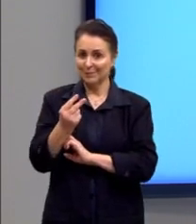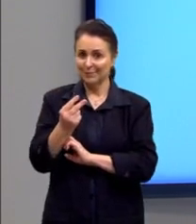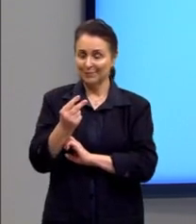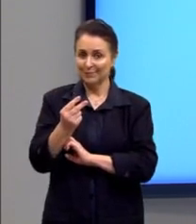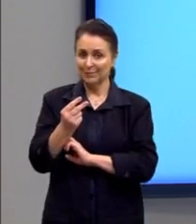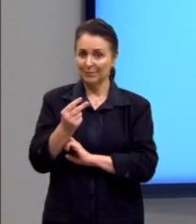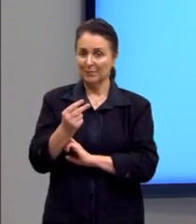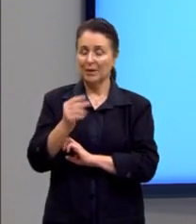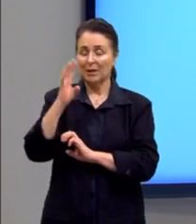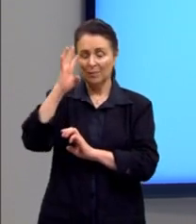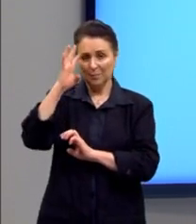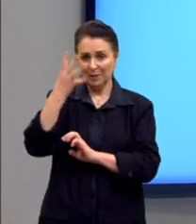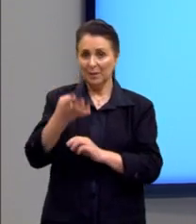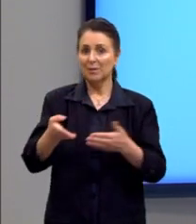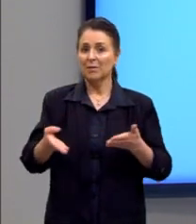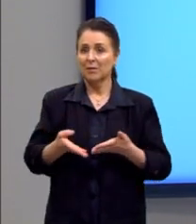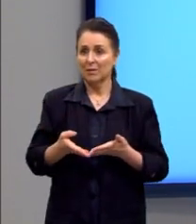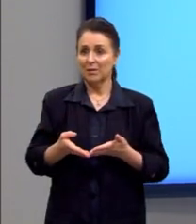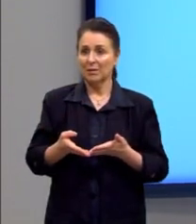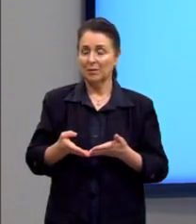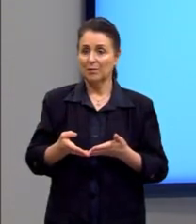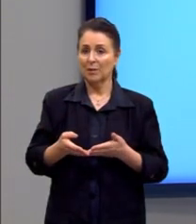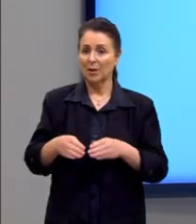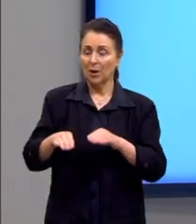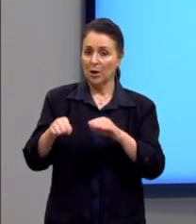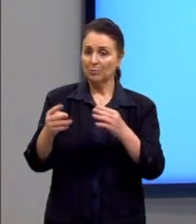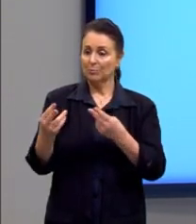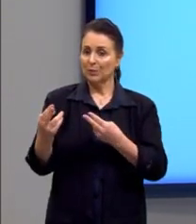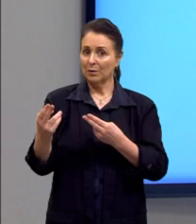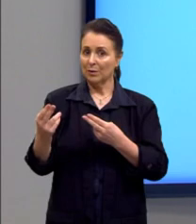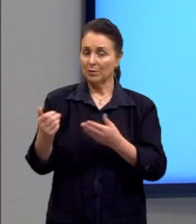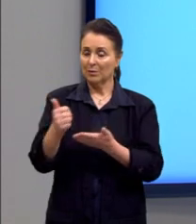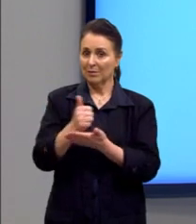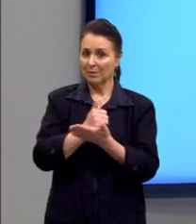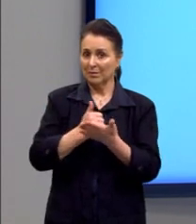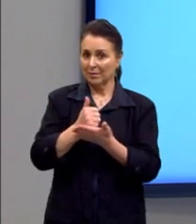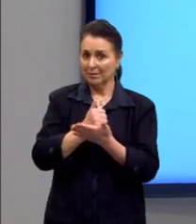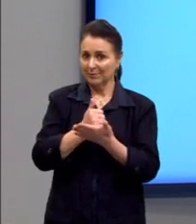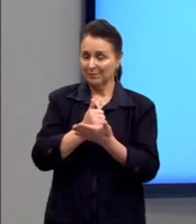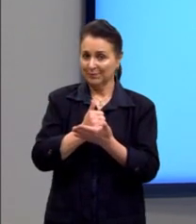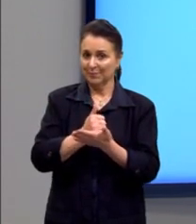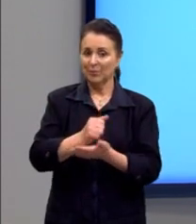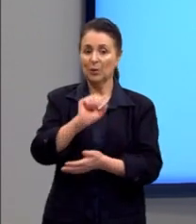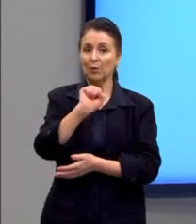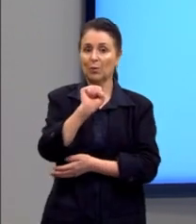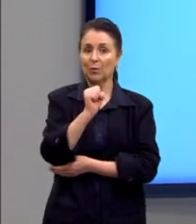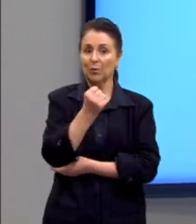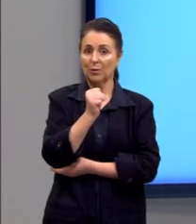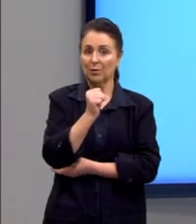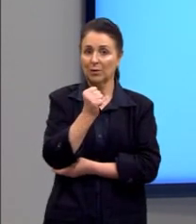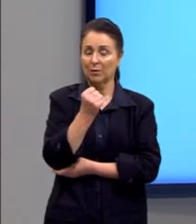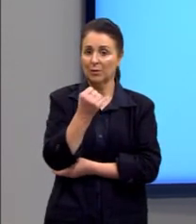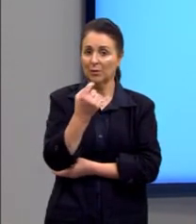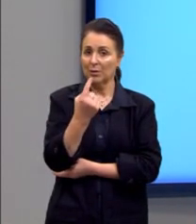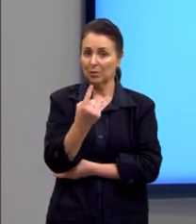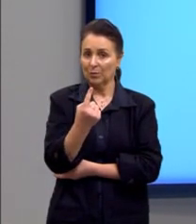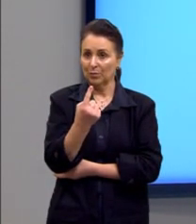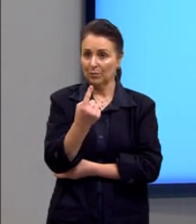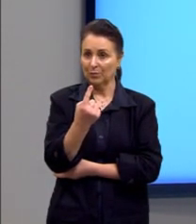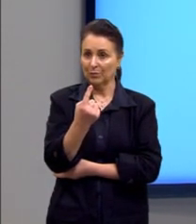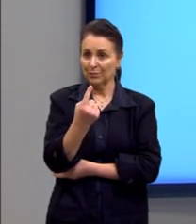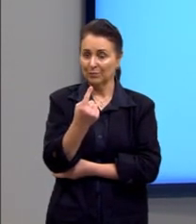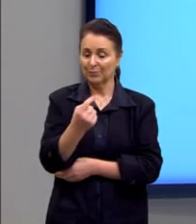para resolver então nós igualamos as bases né então 81 nós podemos